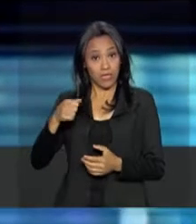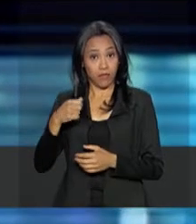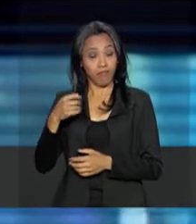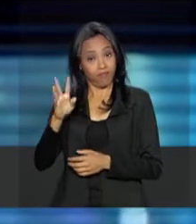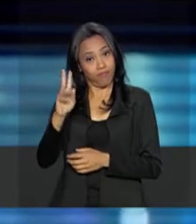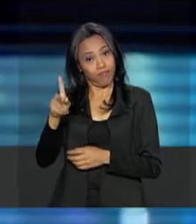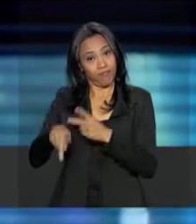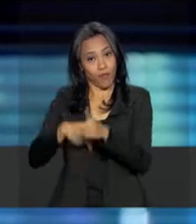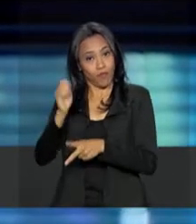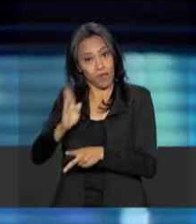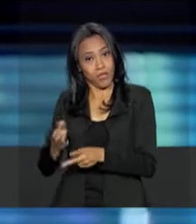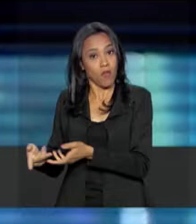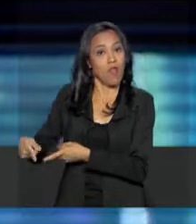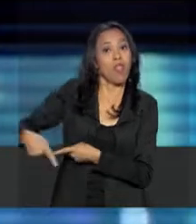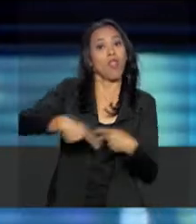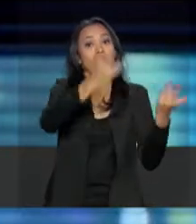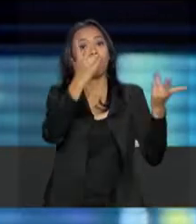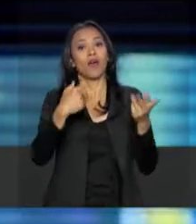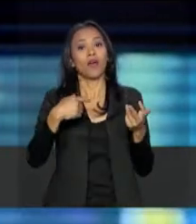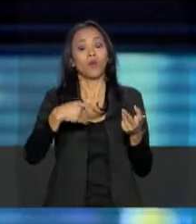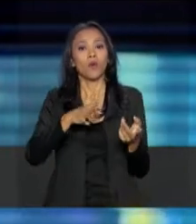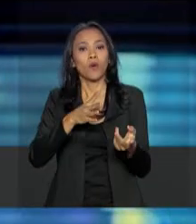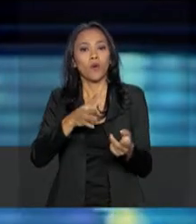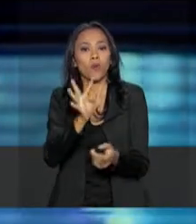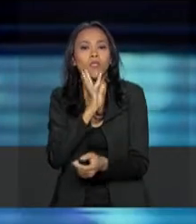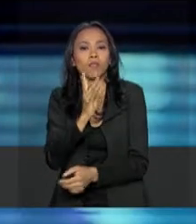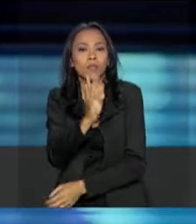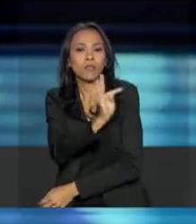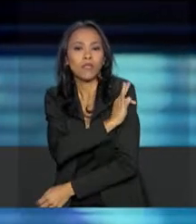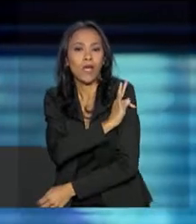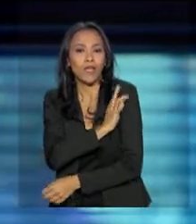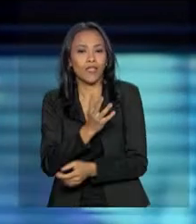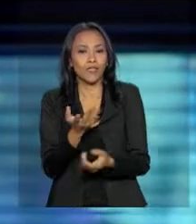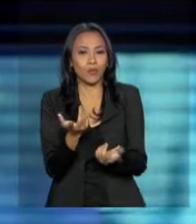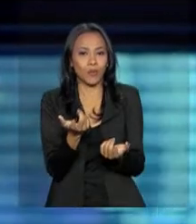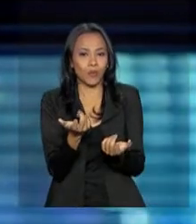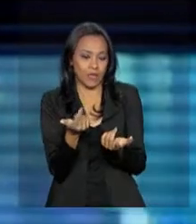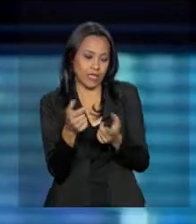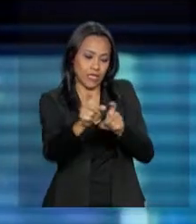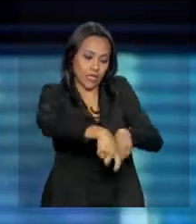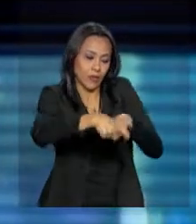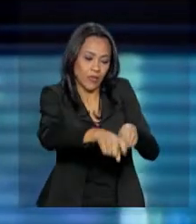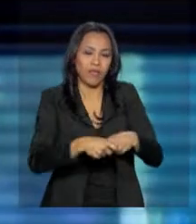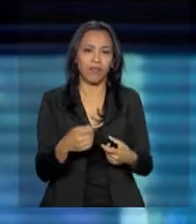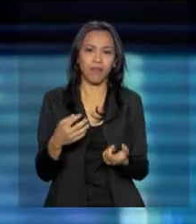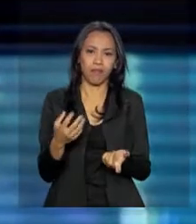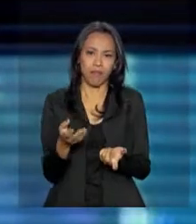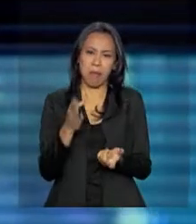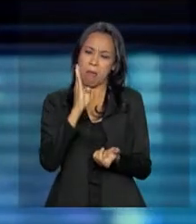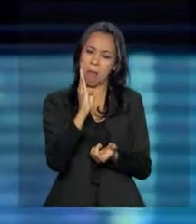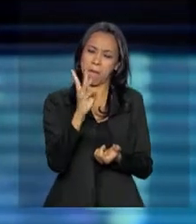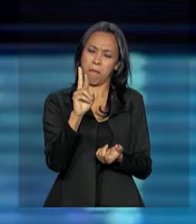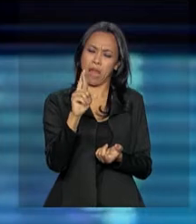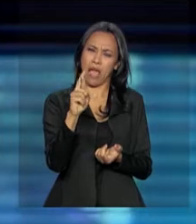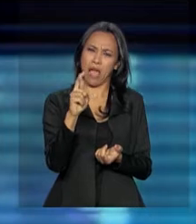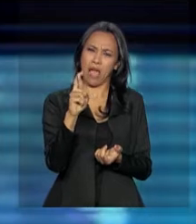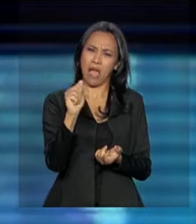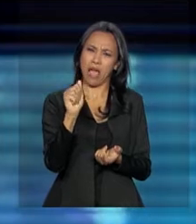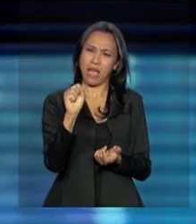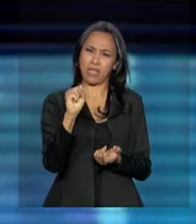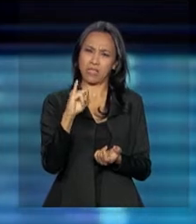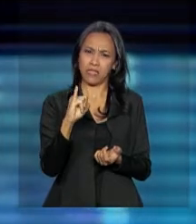agrícola basicamente eu não gosto muito da palavra acho que hoje em dia de sol mar paraguayo que brasiguaios propriamente